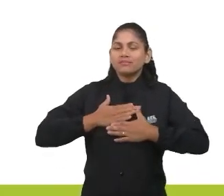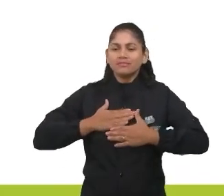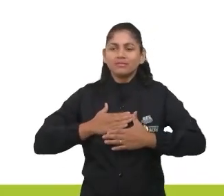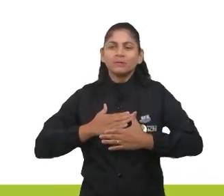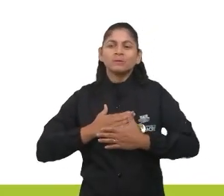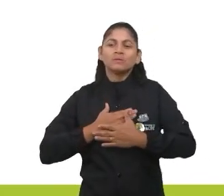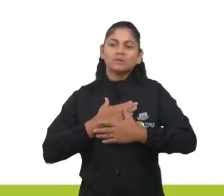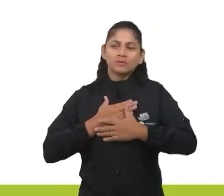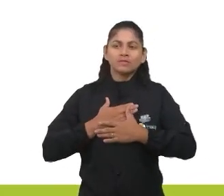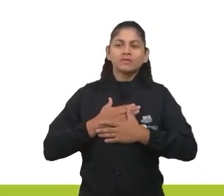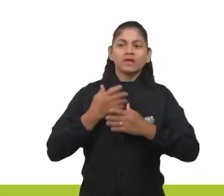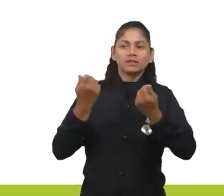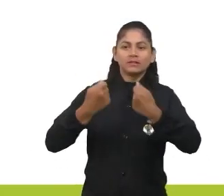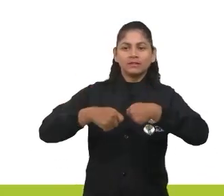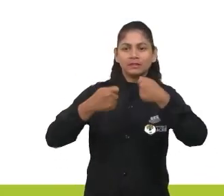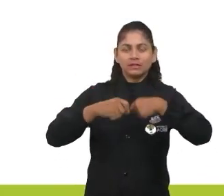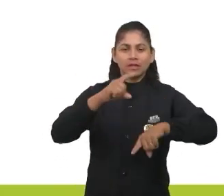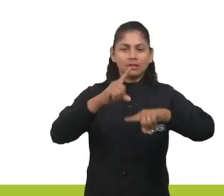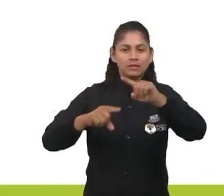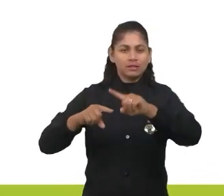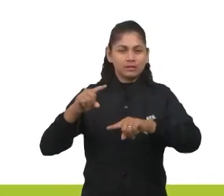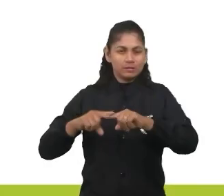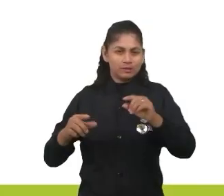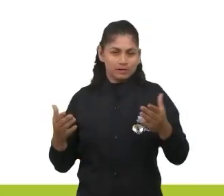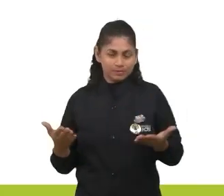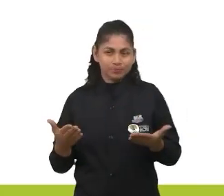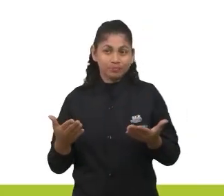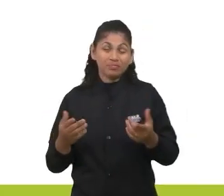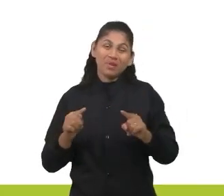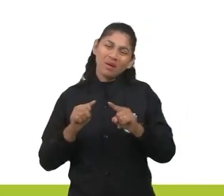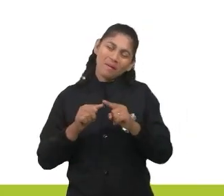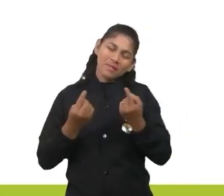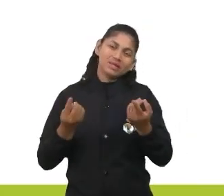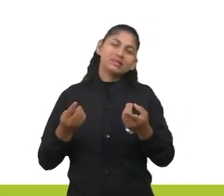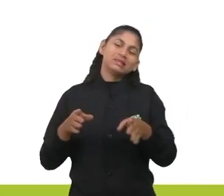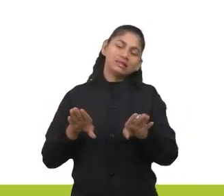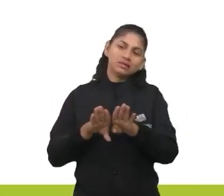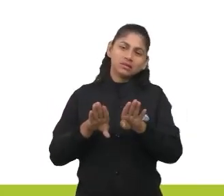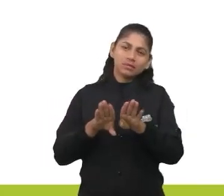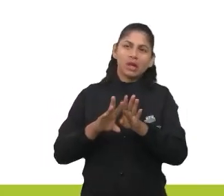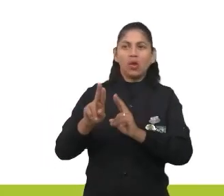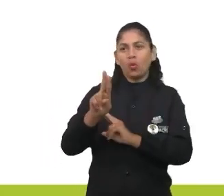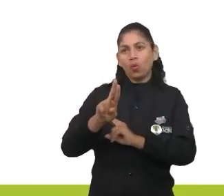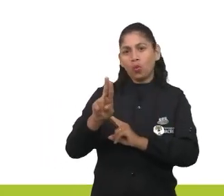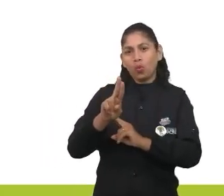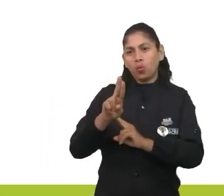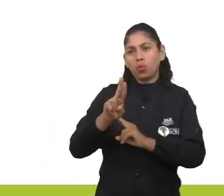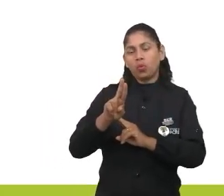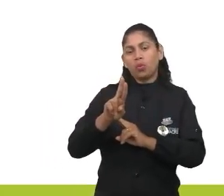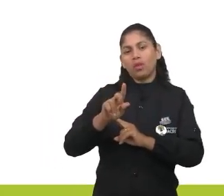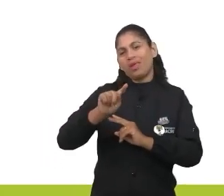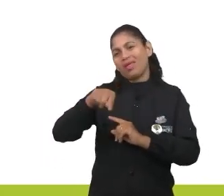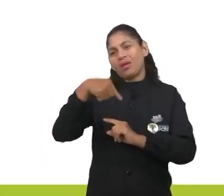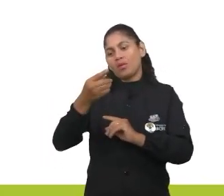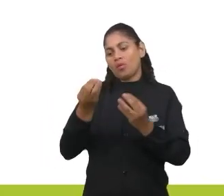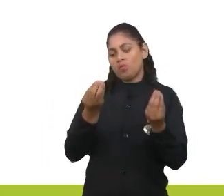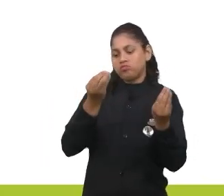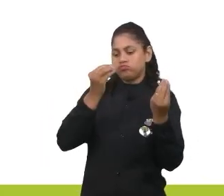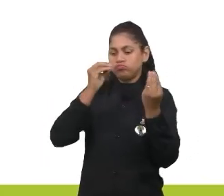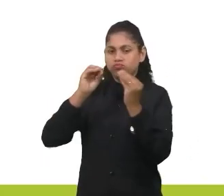também promove o descartável. A gente quer uma coisa agora, mais tarde joga fora e compra outra. Letra